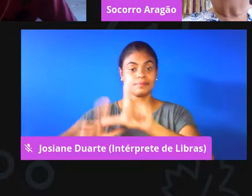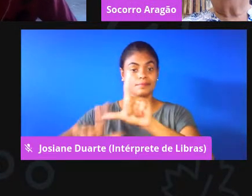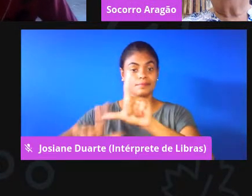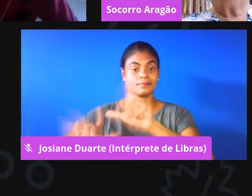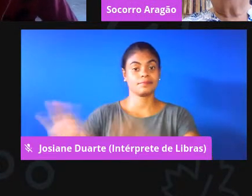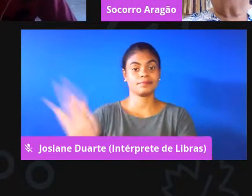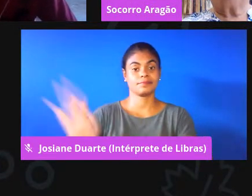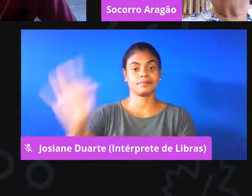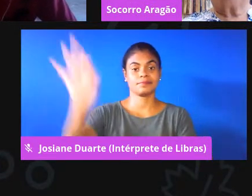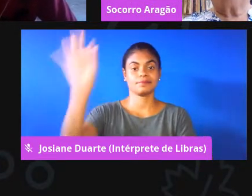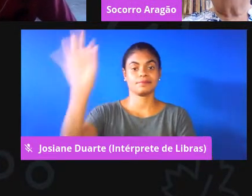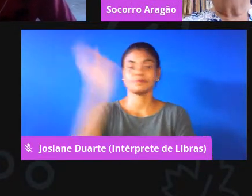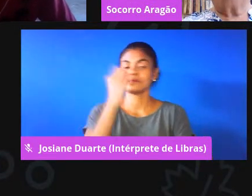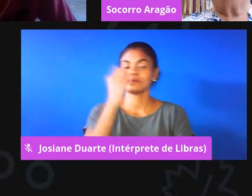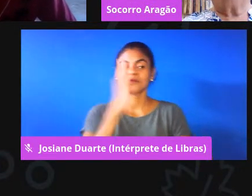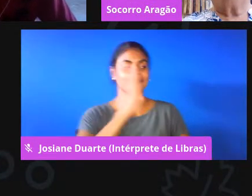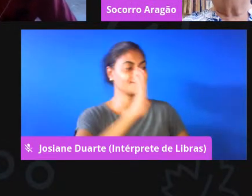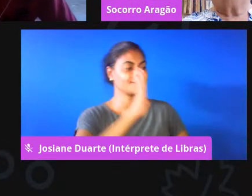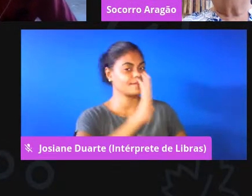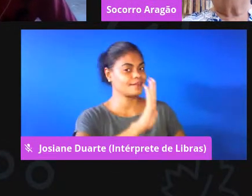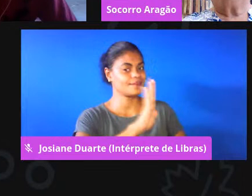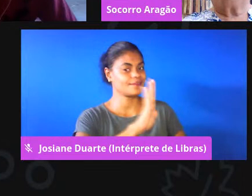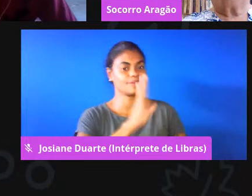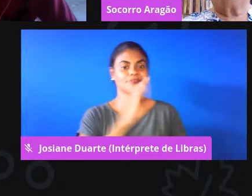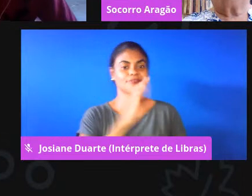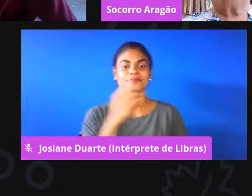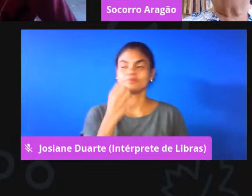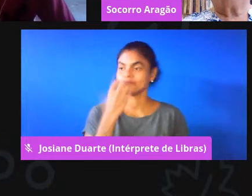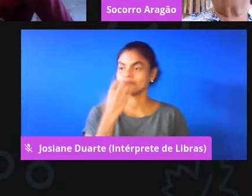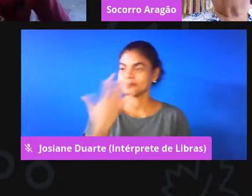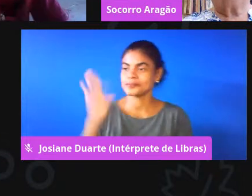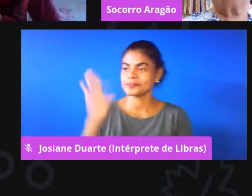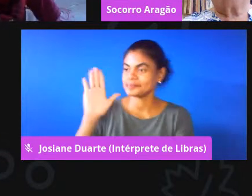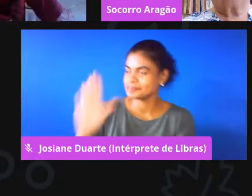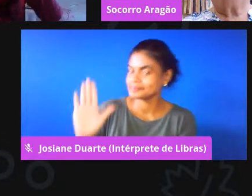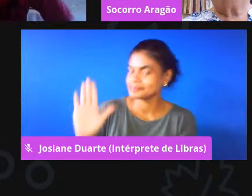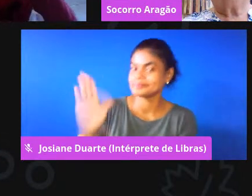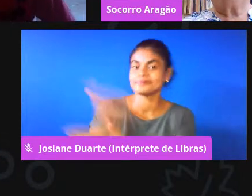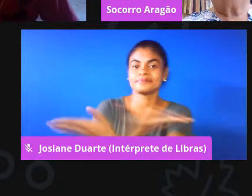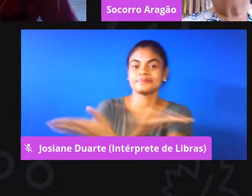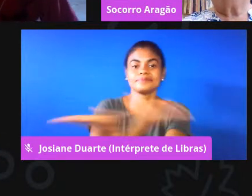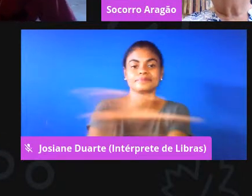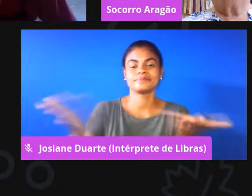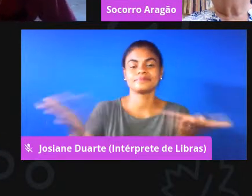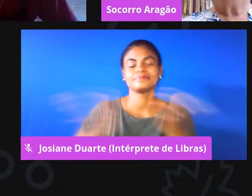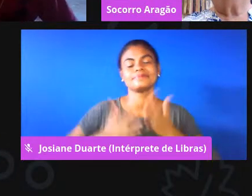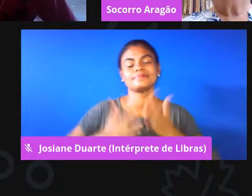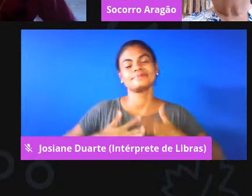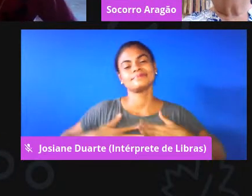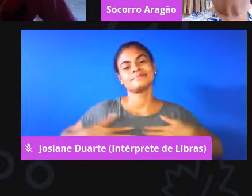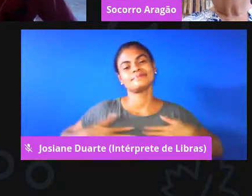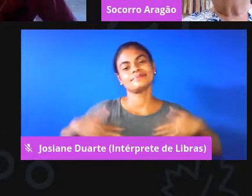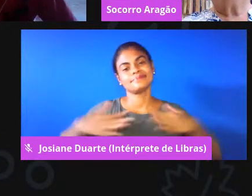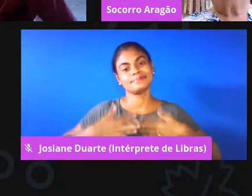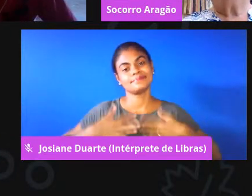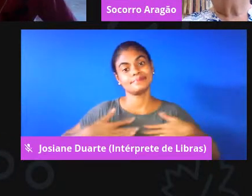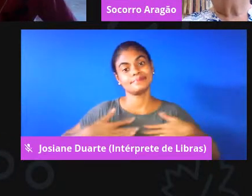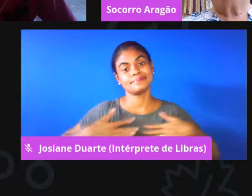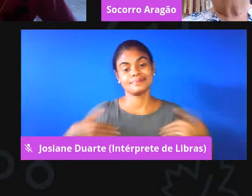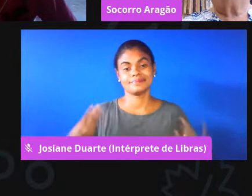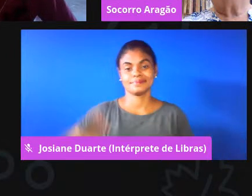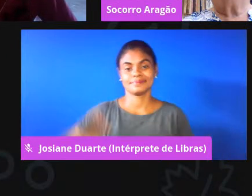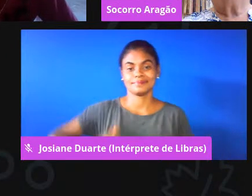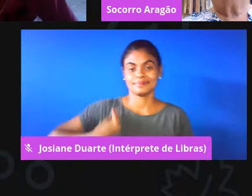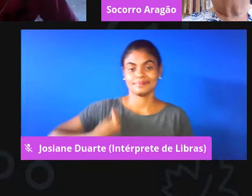Boa tarde, professora. Boa tarde a todos. É um prazer enorme estar aqui contribuindo com este evento